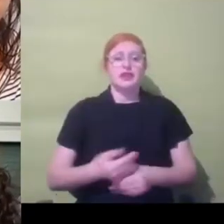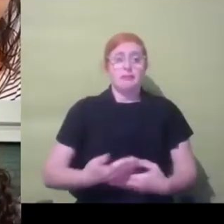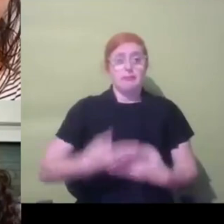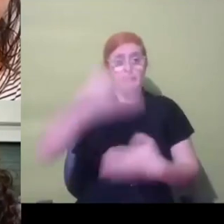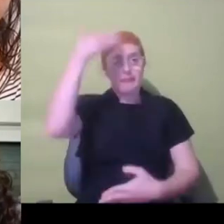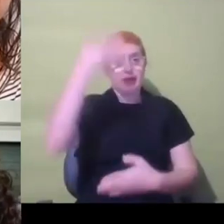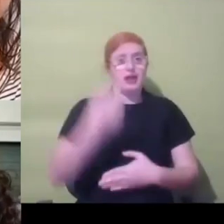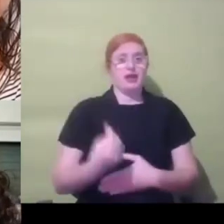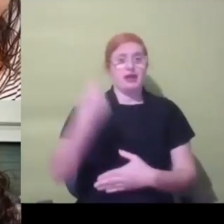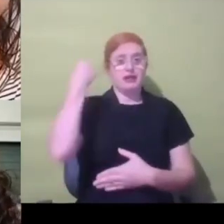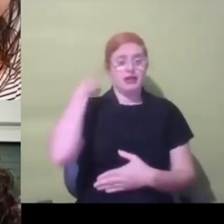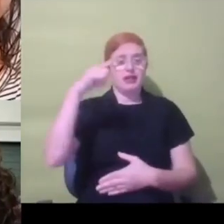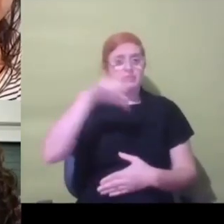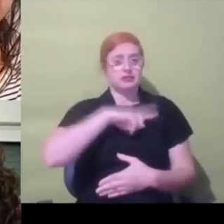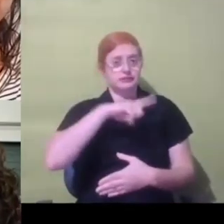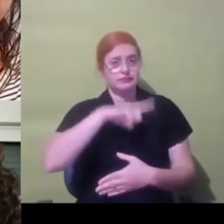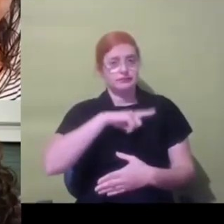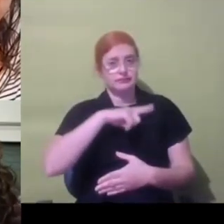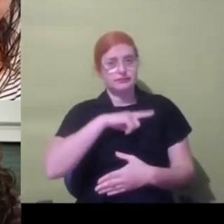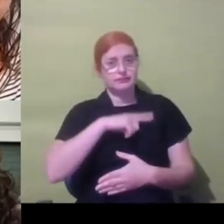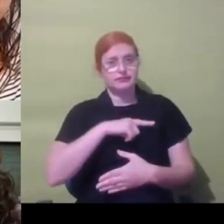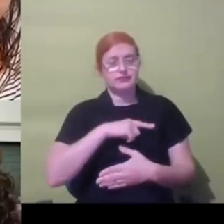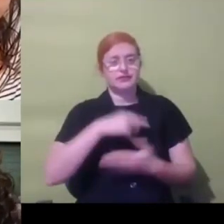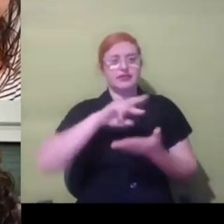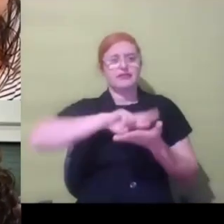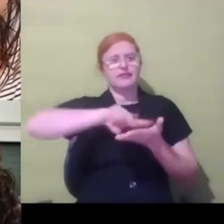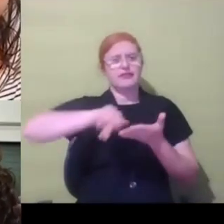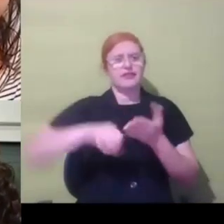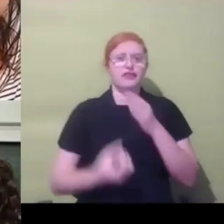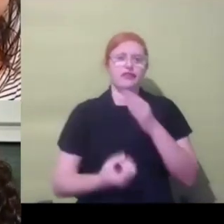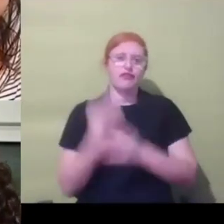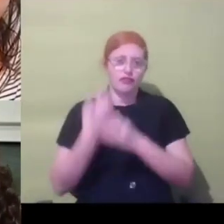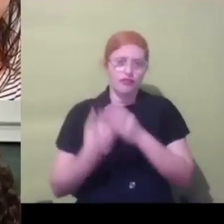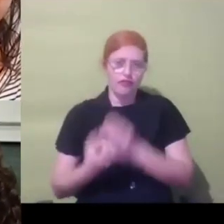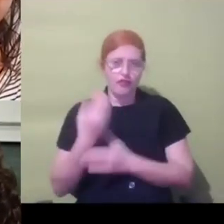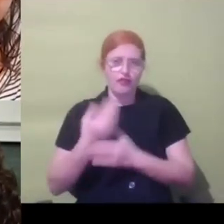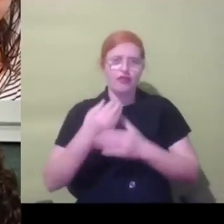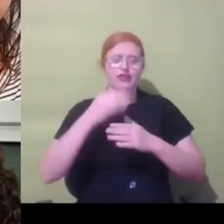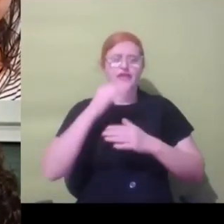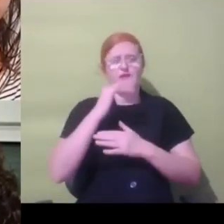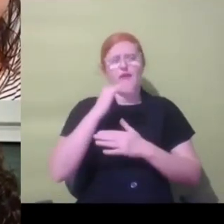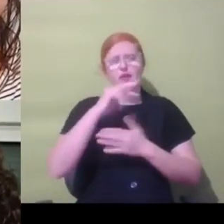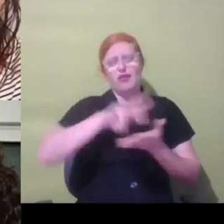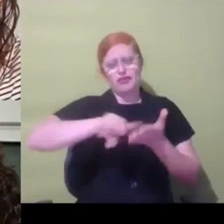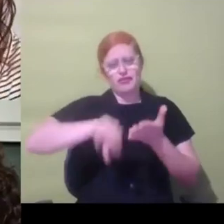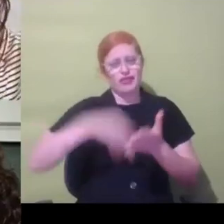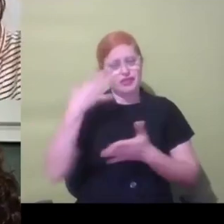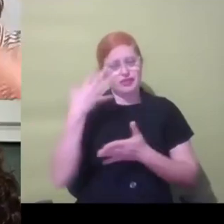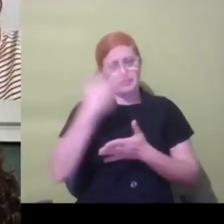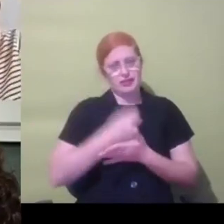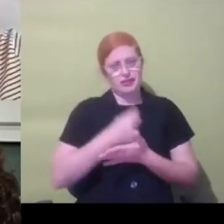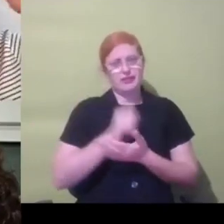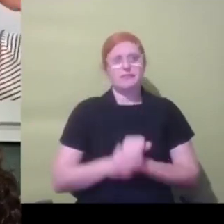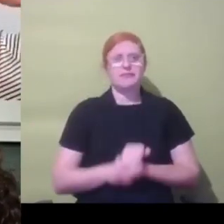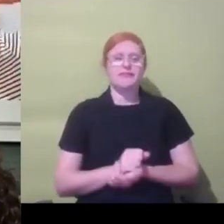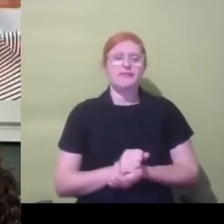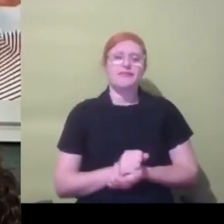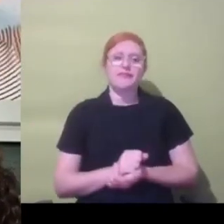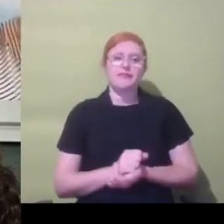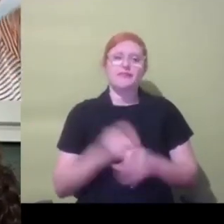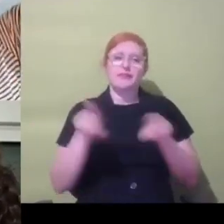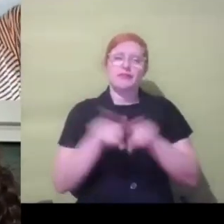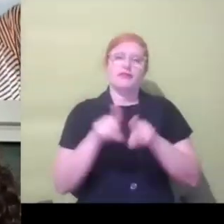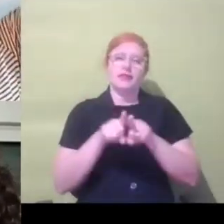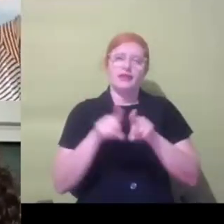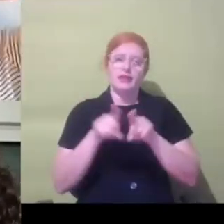da parede, aqui atrás de mim, tenho muitas flores, diversas cores, bem bonitas.